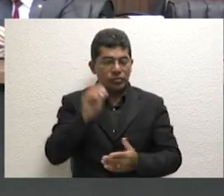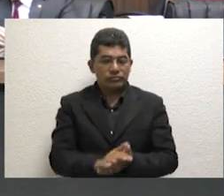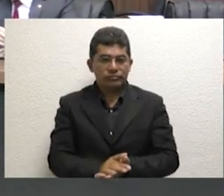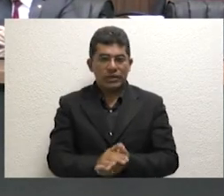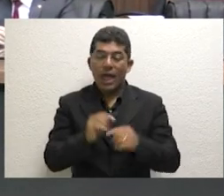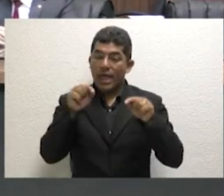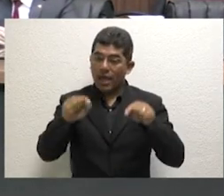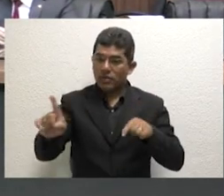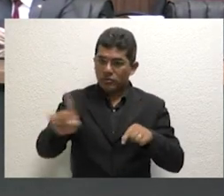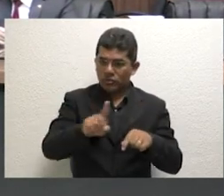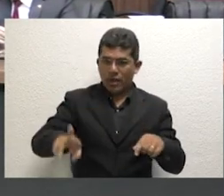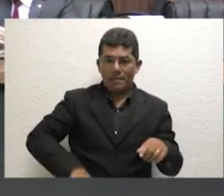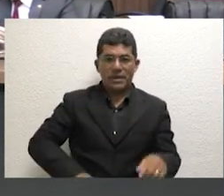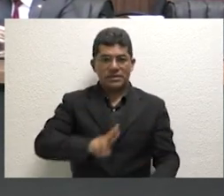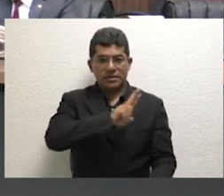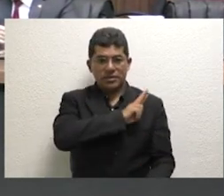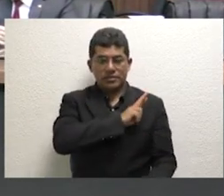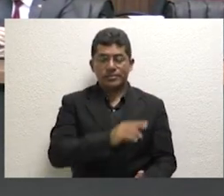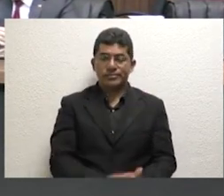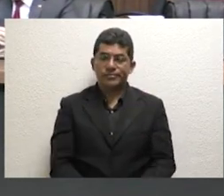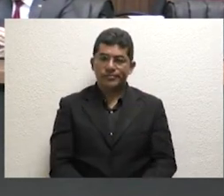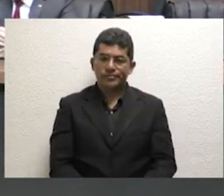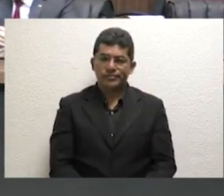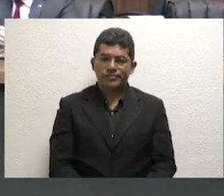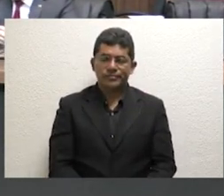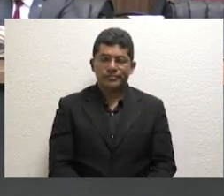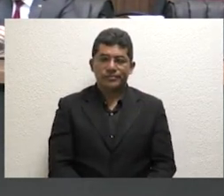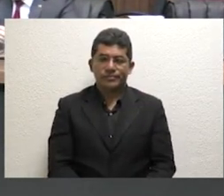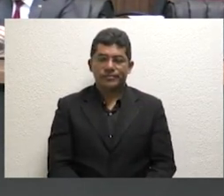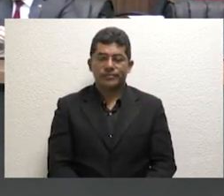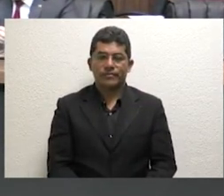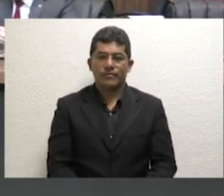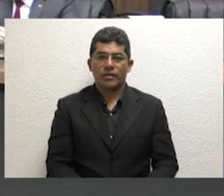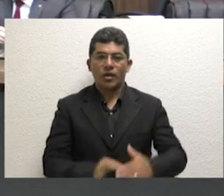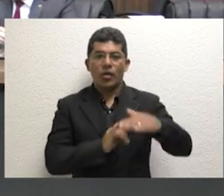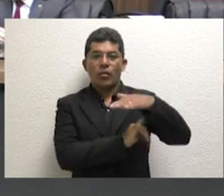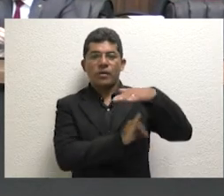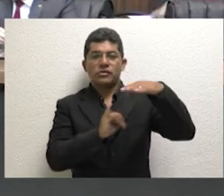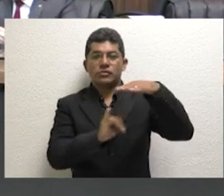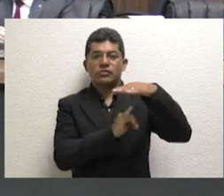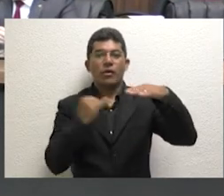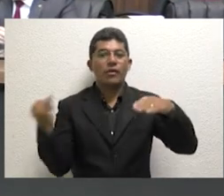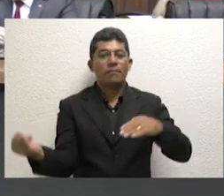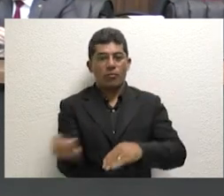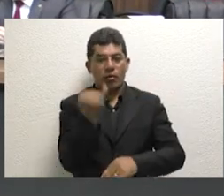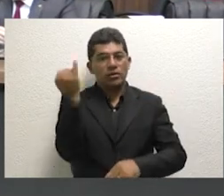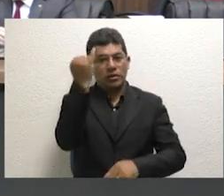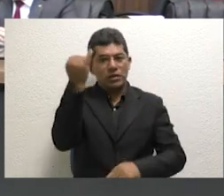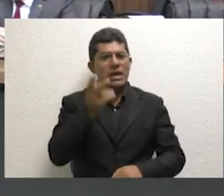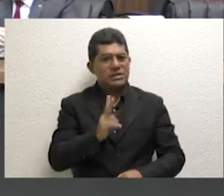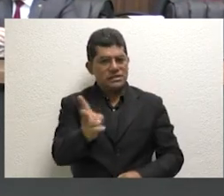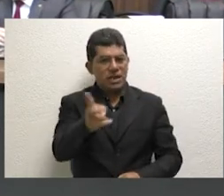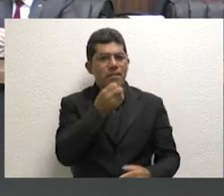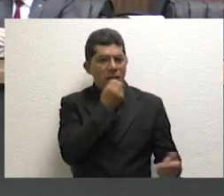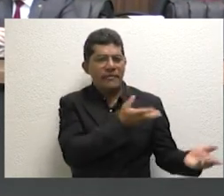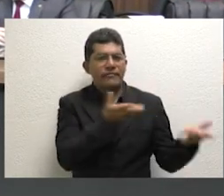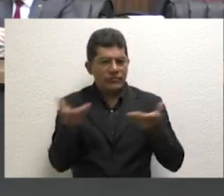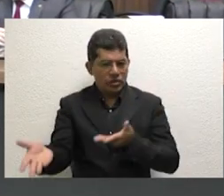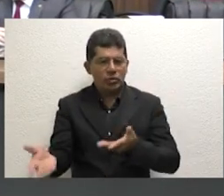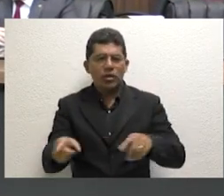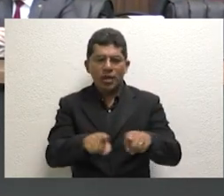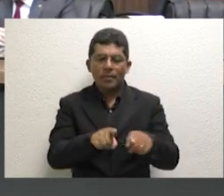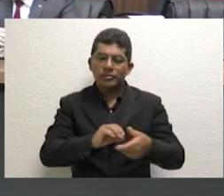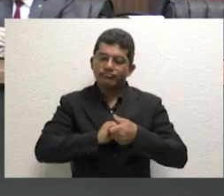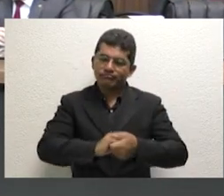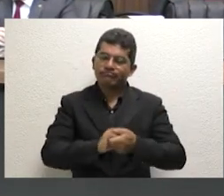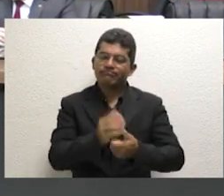aqui vossa senhoria representando uma instituição importante sempre será bem vindo quero também